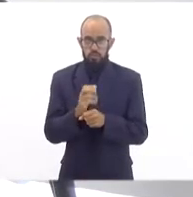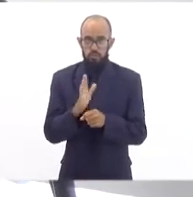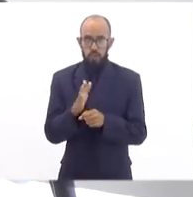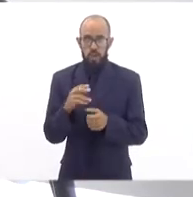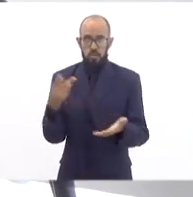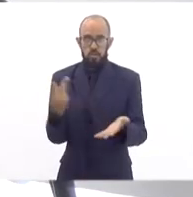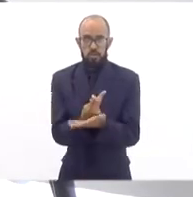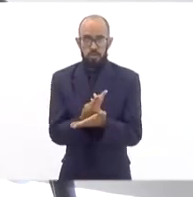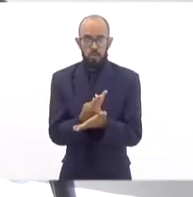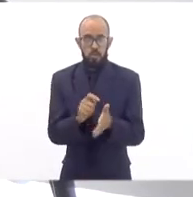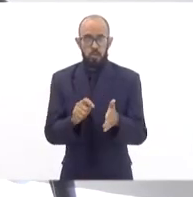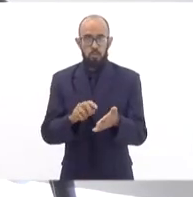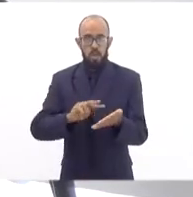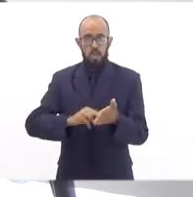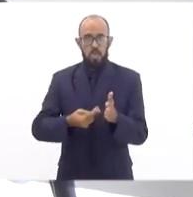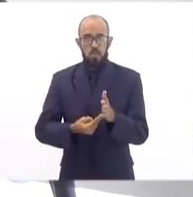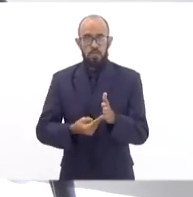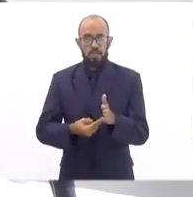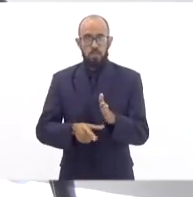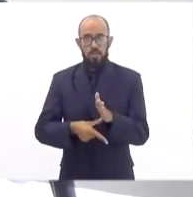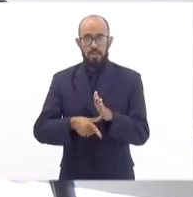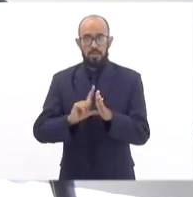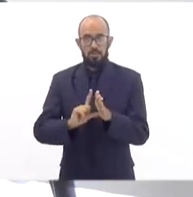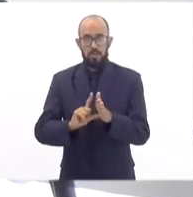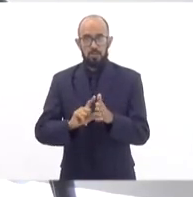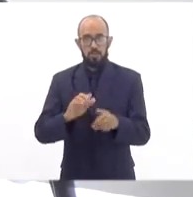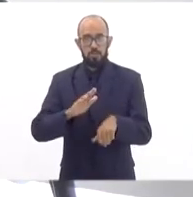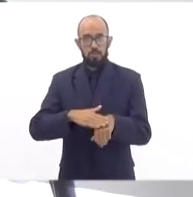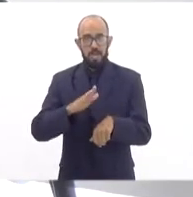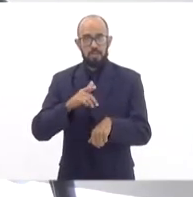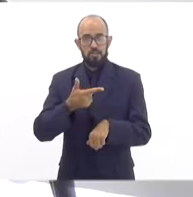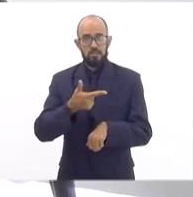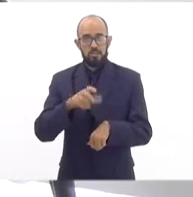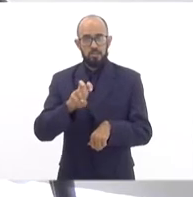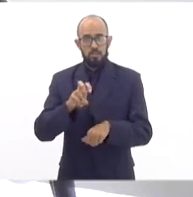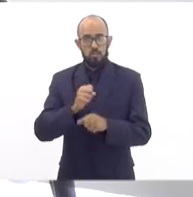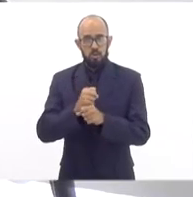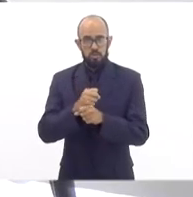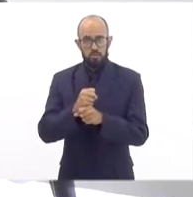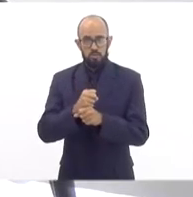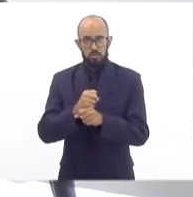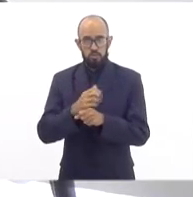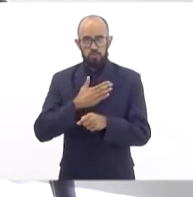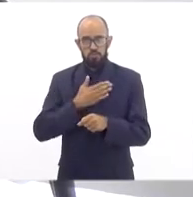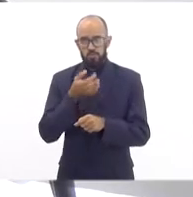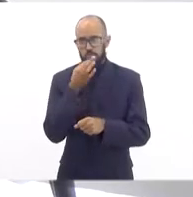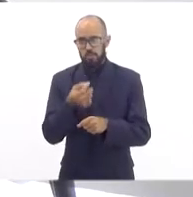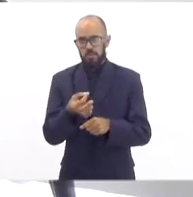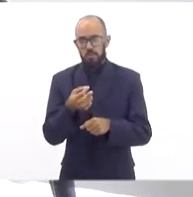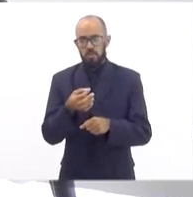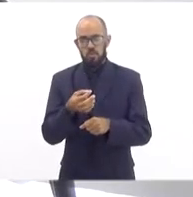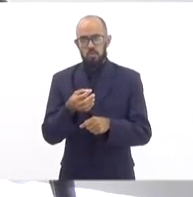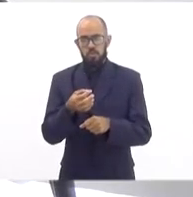uma renovação antecipada por mais 25 anos. Né? Eu considero esse um procedimento